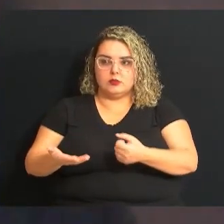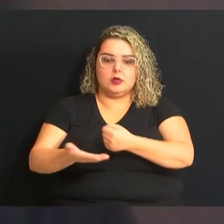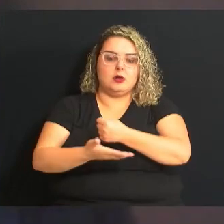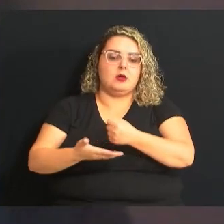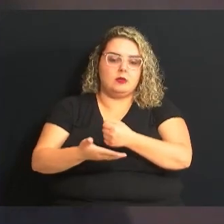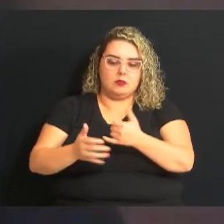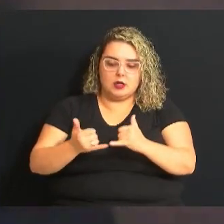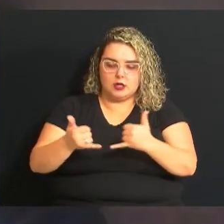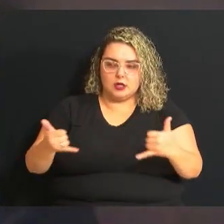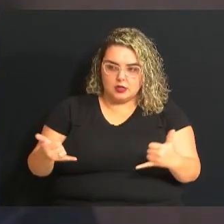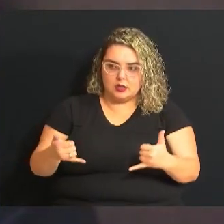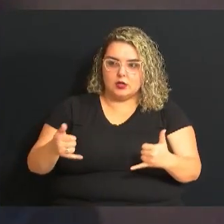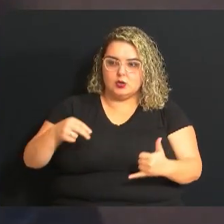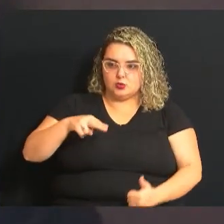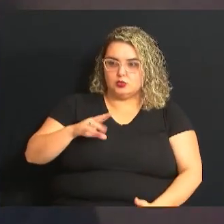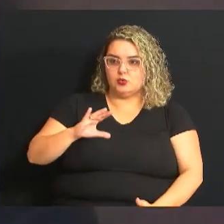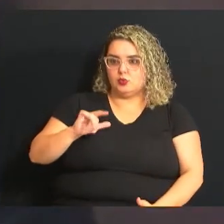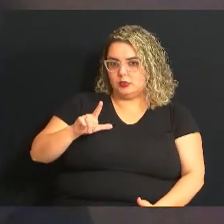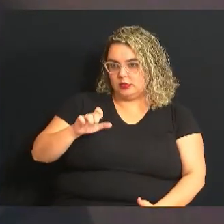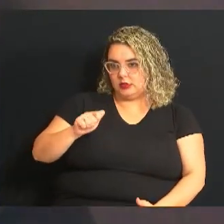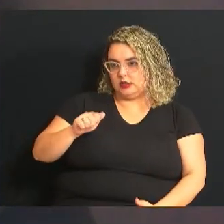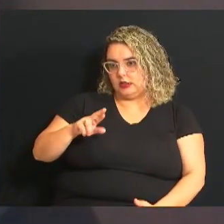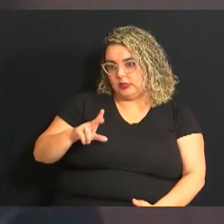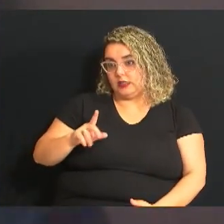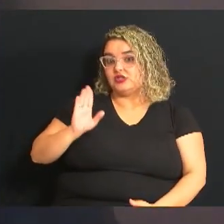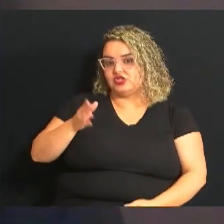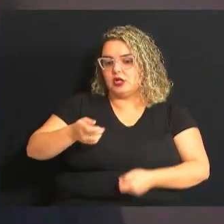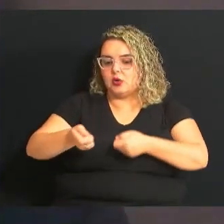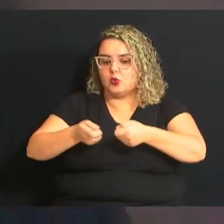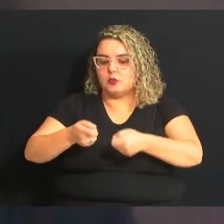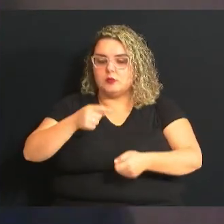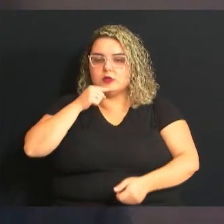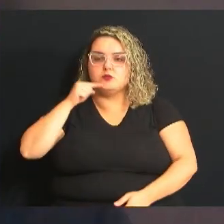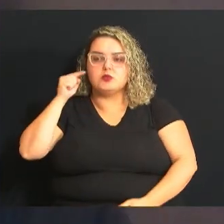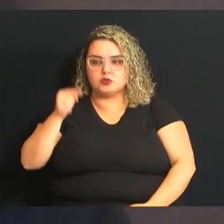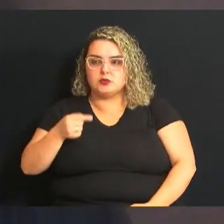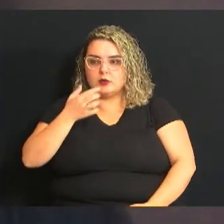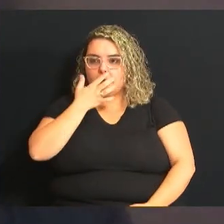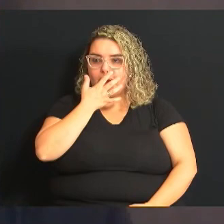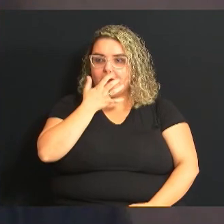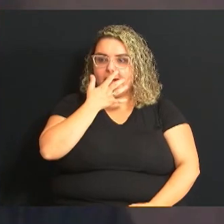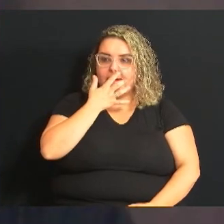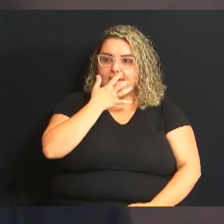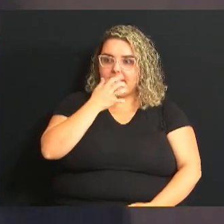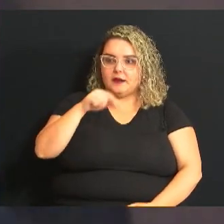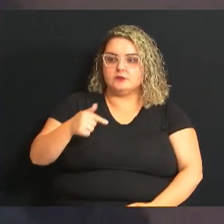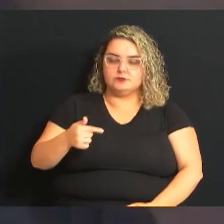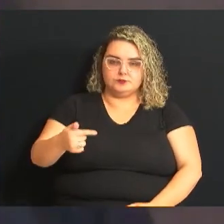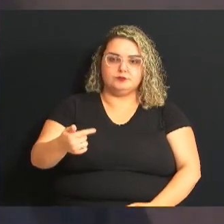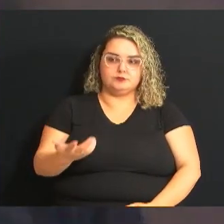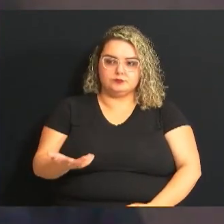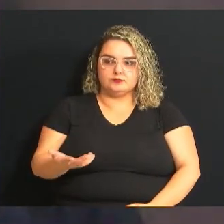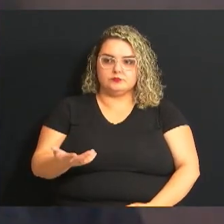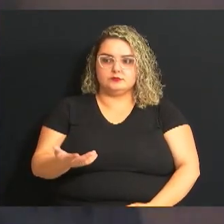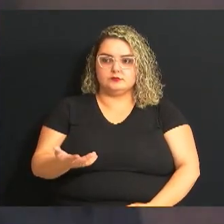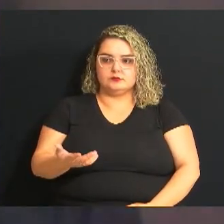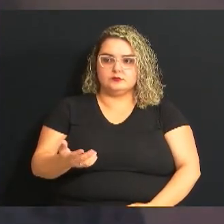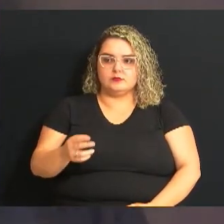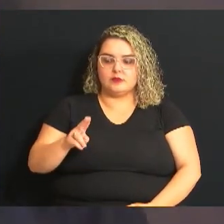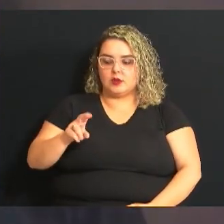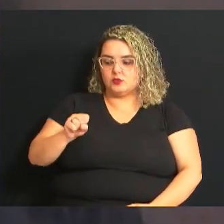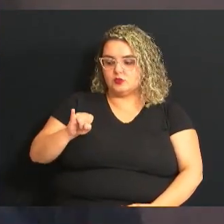da matemática. É muito comum professor de física e de química falar: meu aluno sabe física e